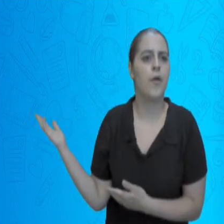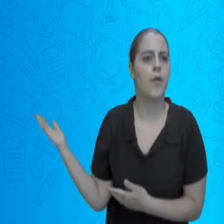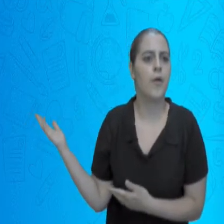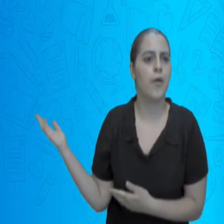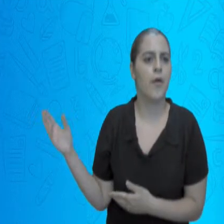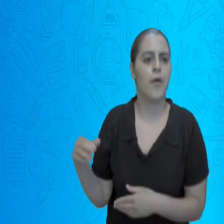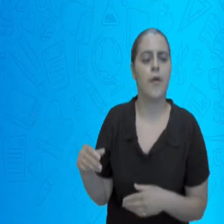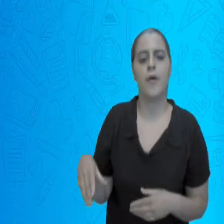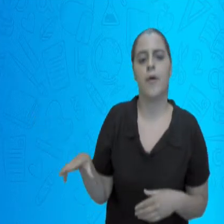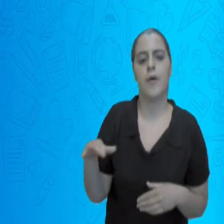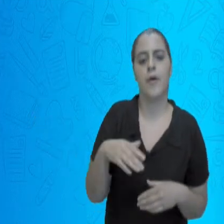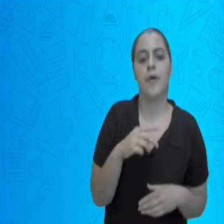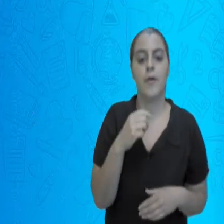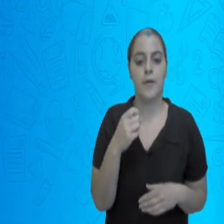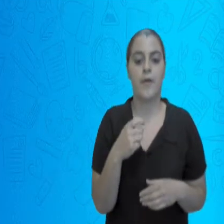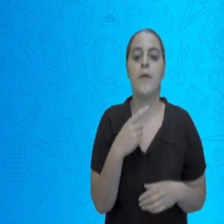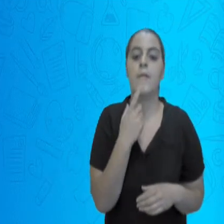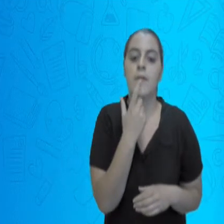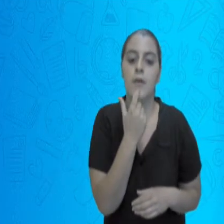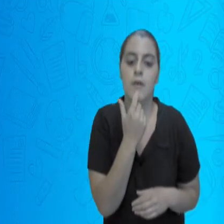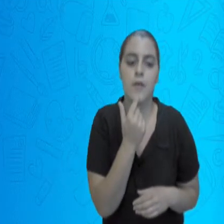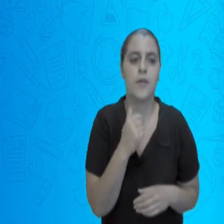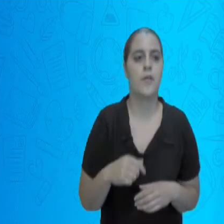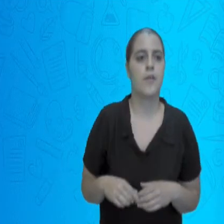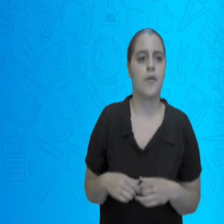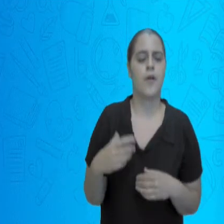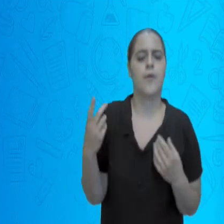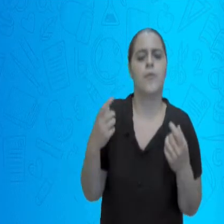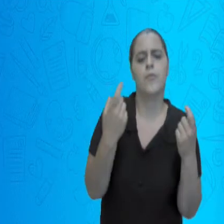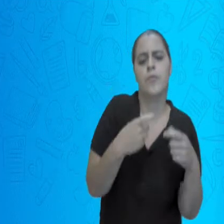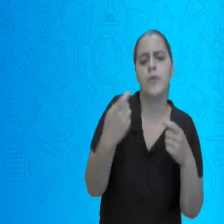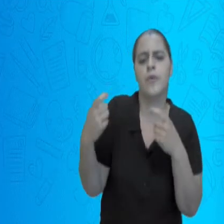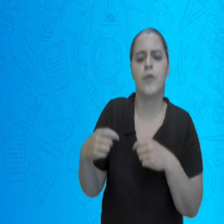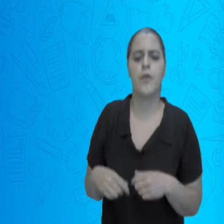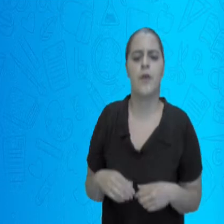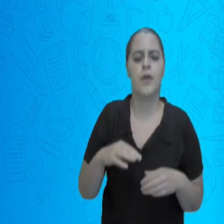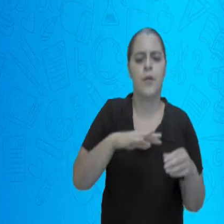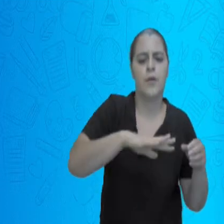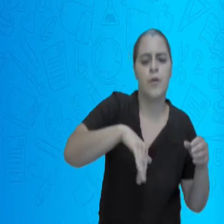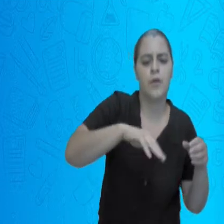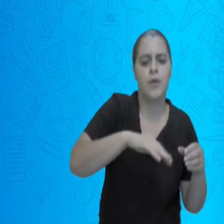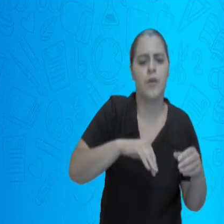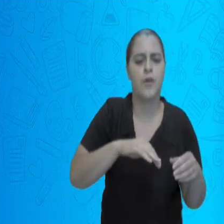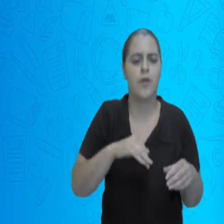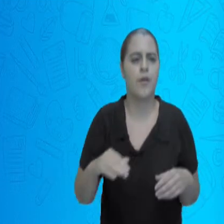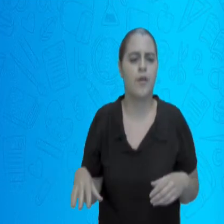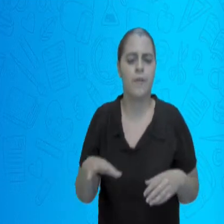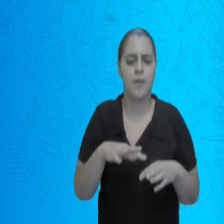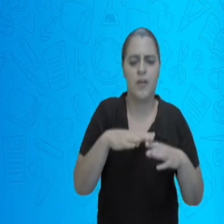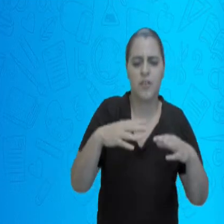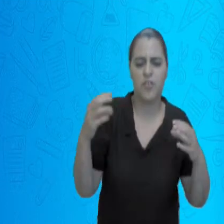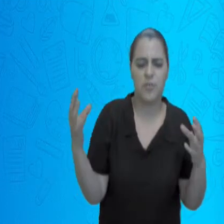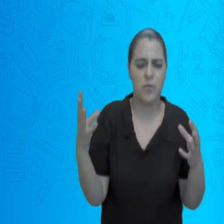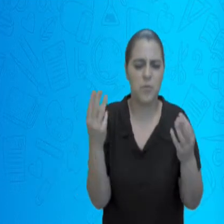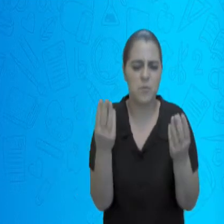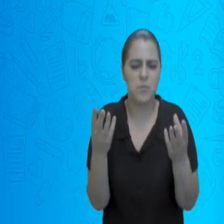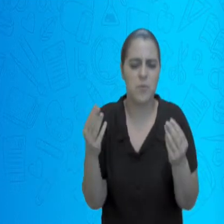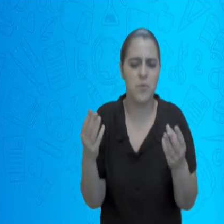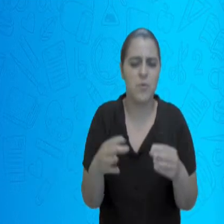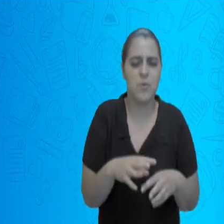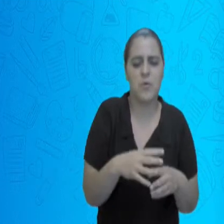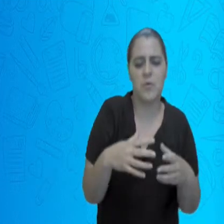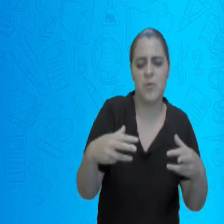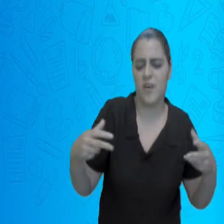maré vermelha, que tem alguns lugares onde o mar fica totalmente repleto delas, onde elas crescem em